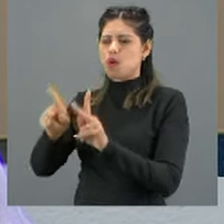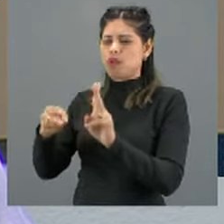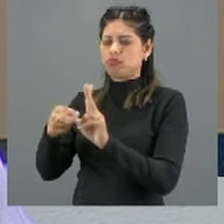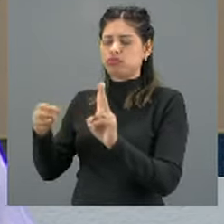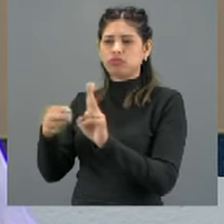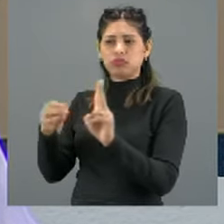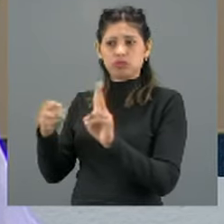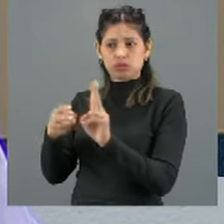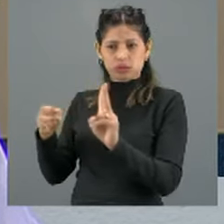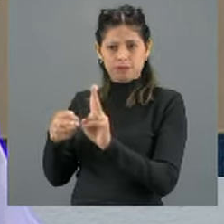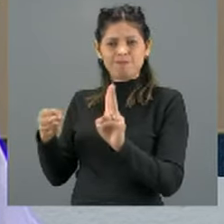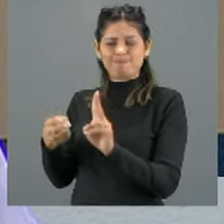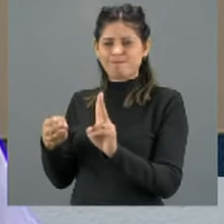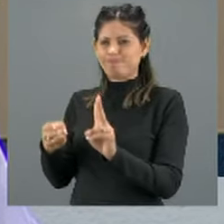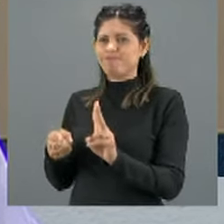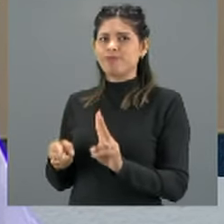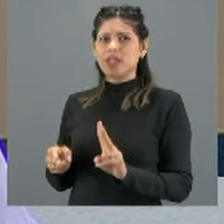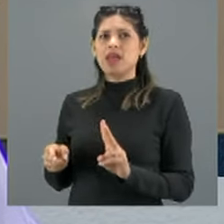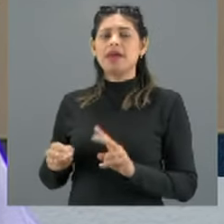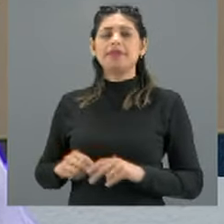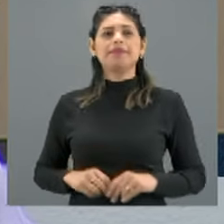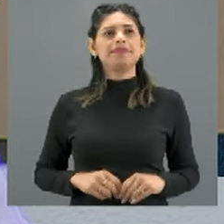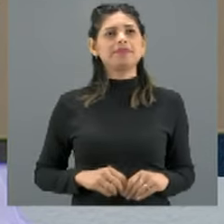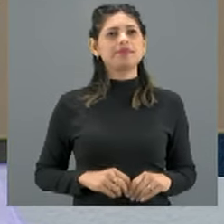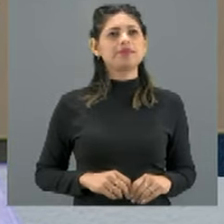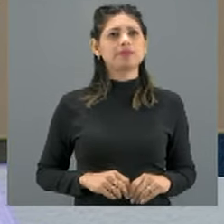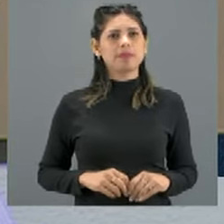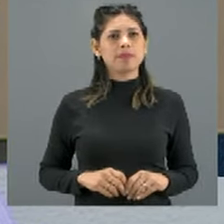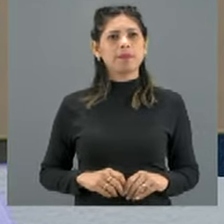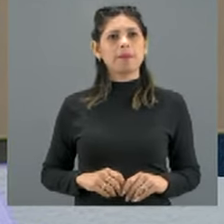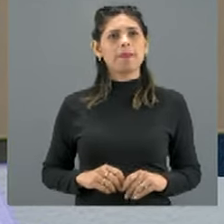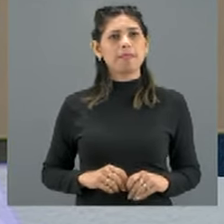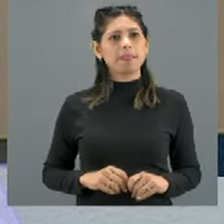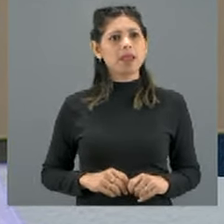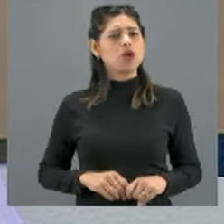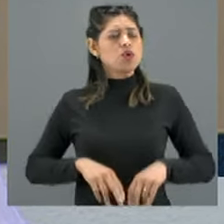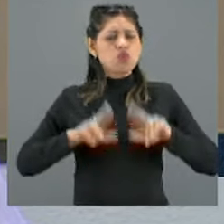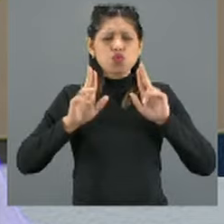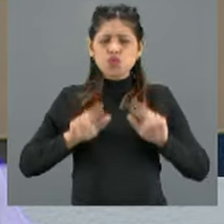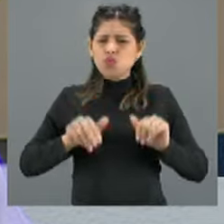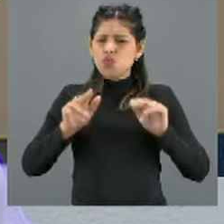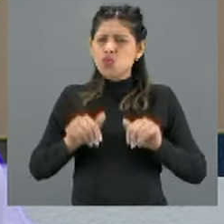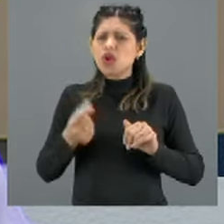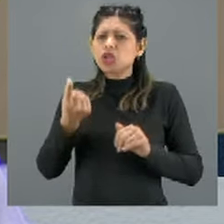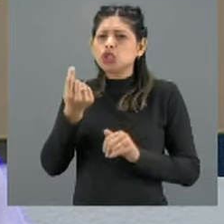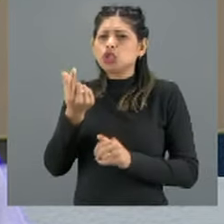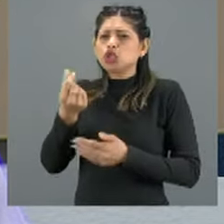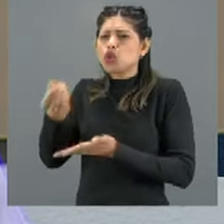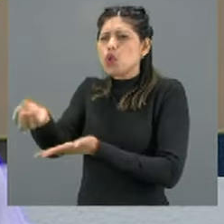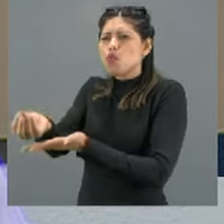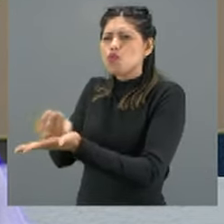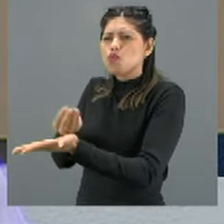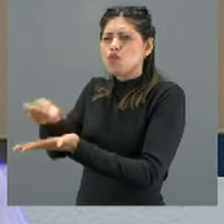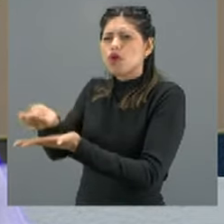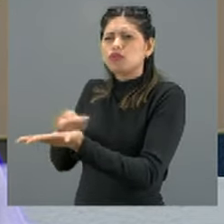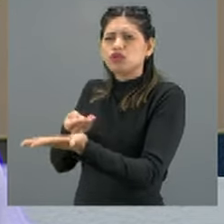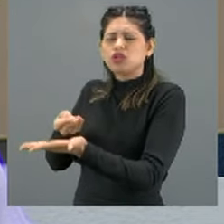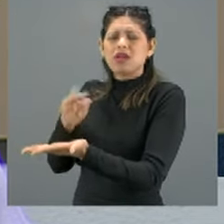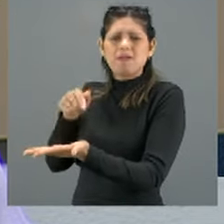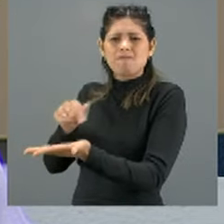benefício das aldeias indígenas. E nunca recebe um apoio das